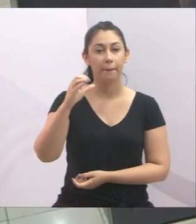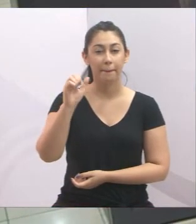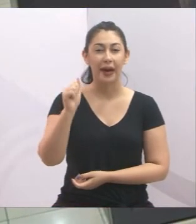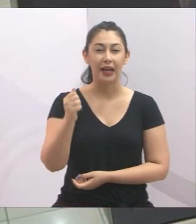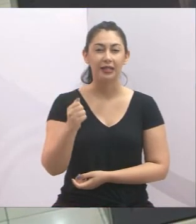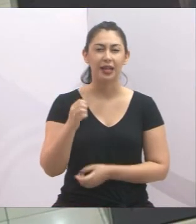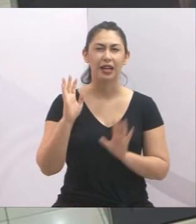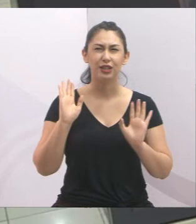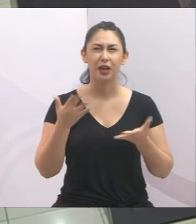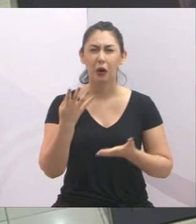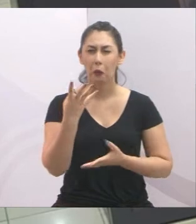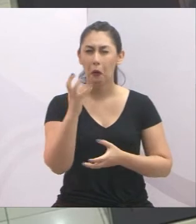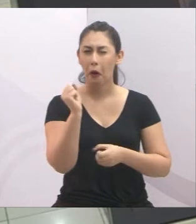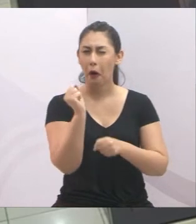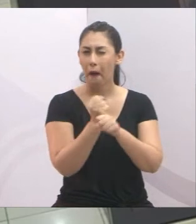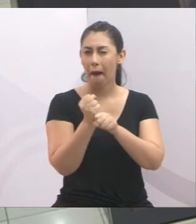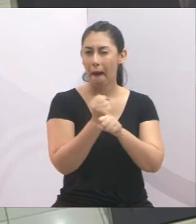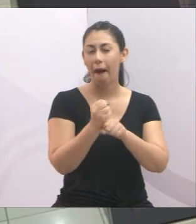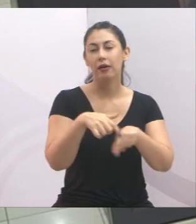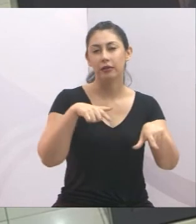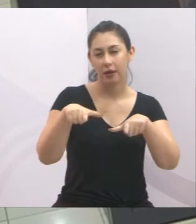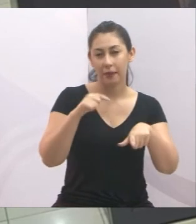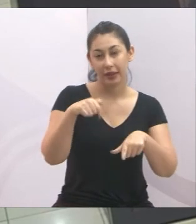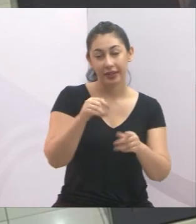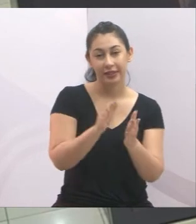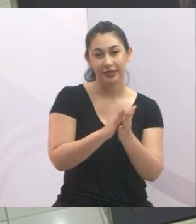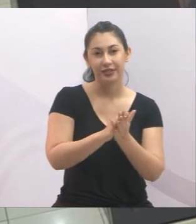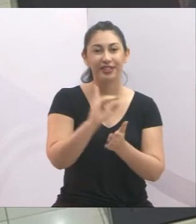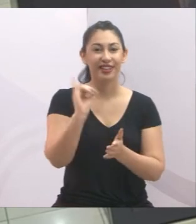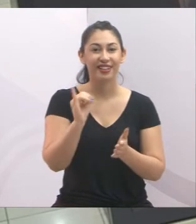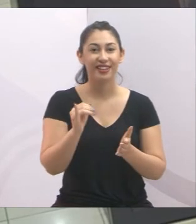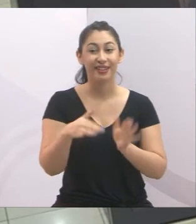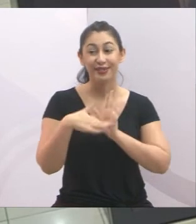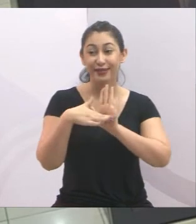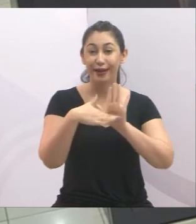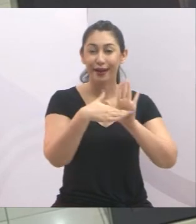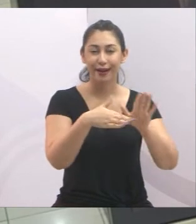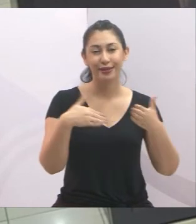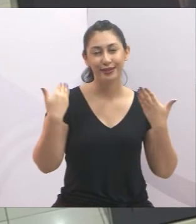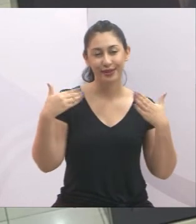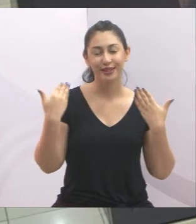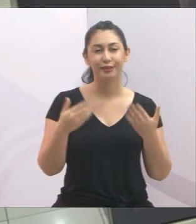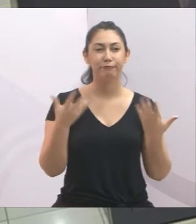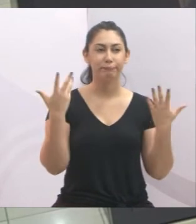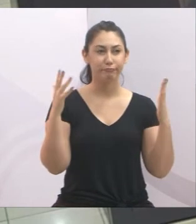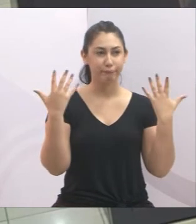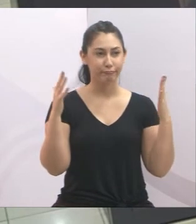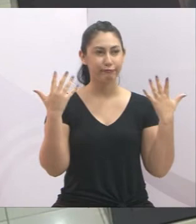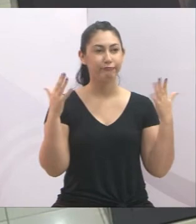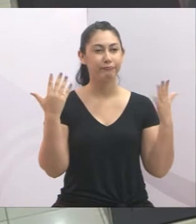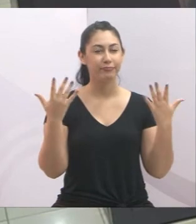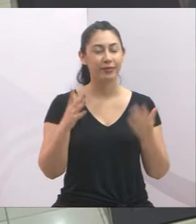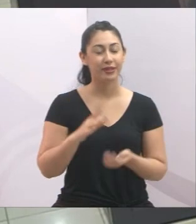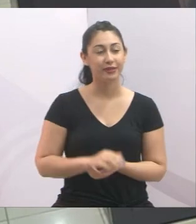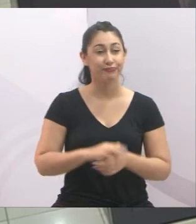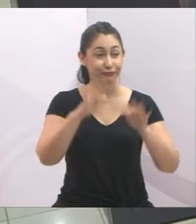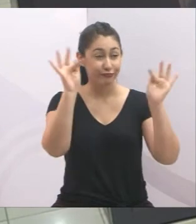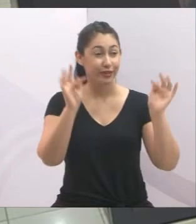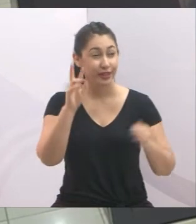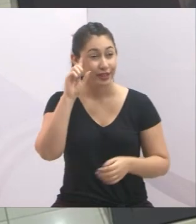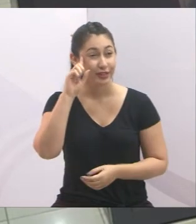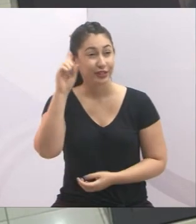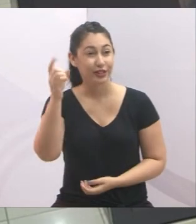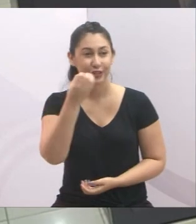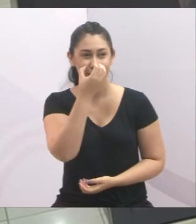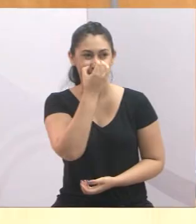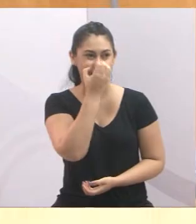40 anos em Jacareí, trazendo alegria para a vida das pessoas. Parabéns, um feliz dia do palhaço